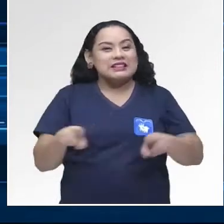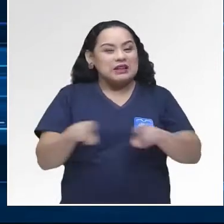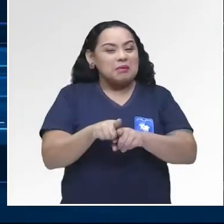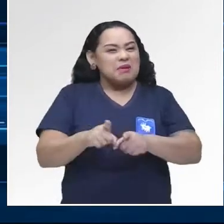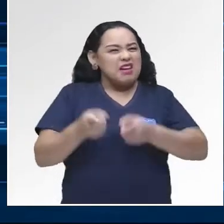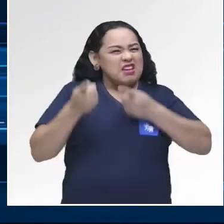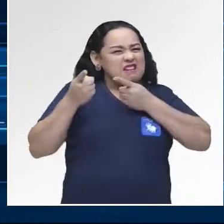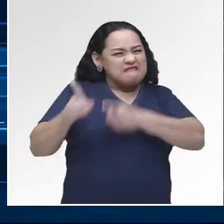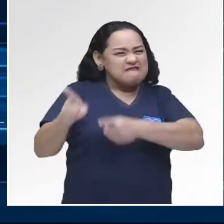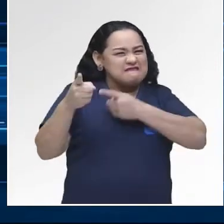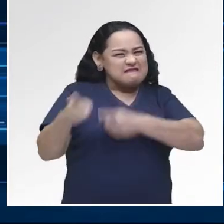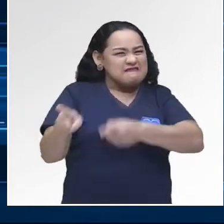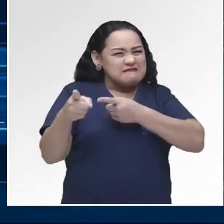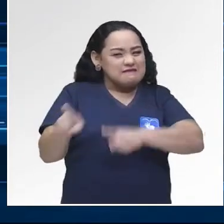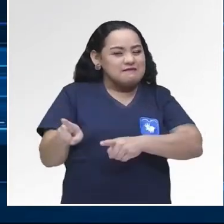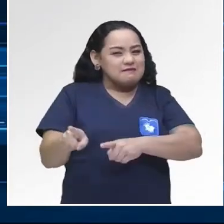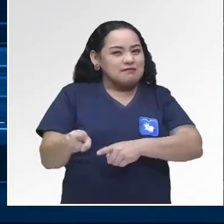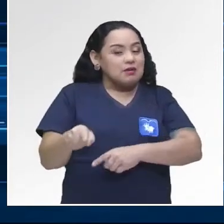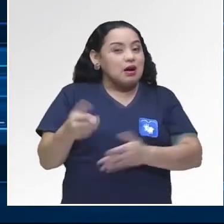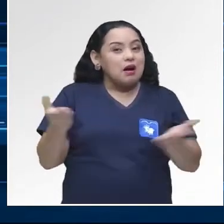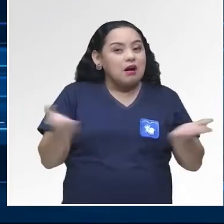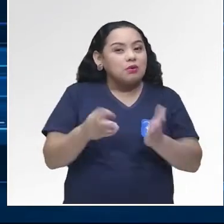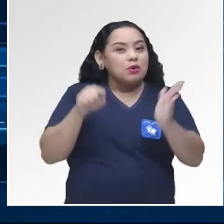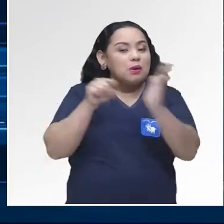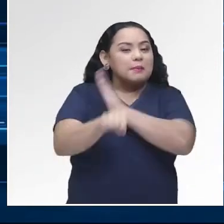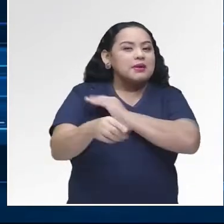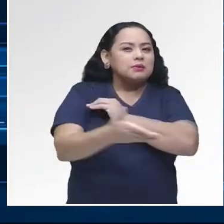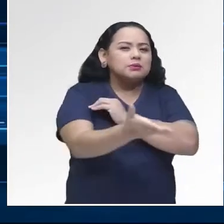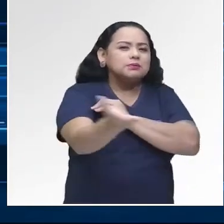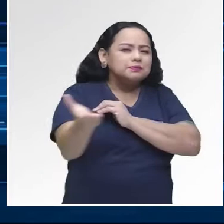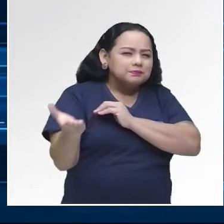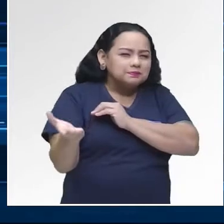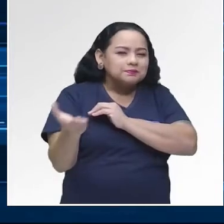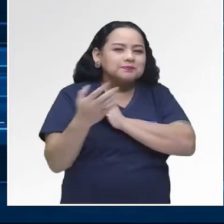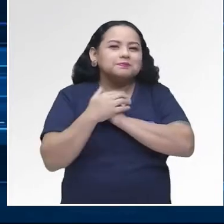provocadora, ela deixou então aí um questionamento para vocês, né?